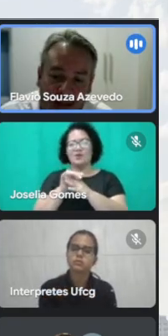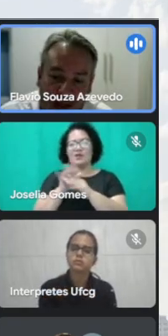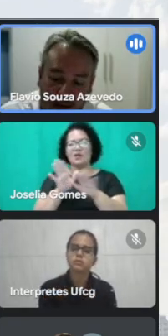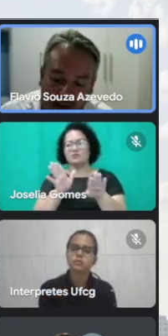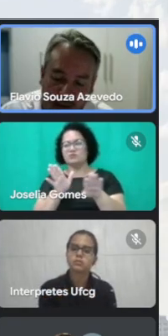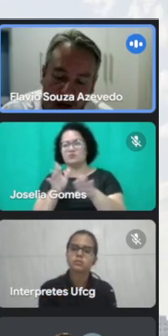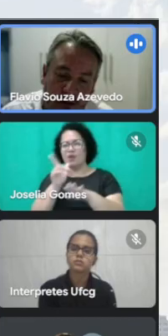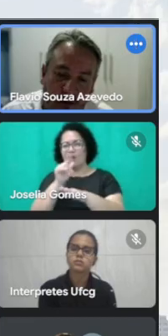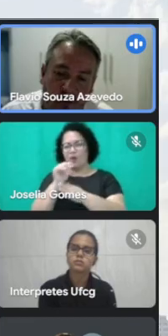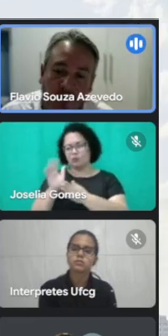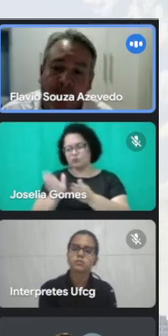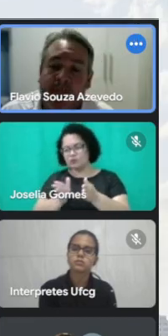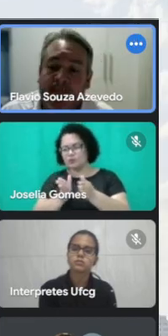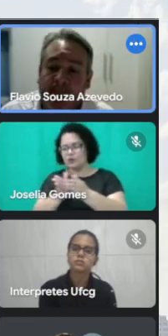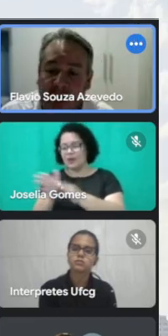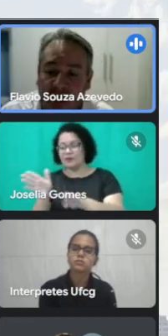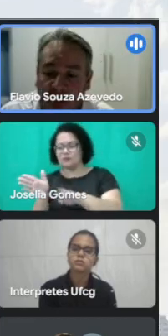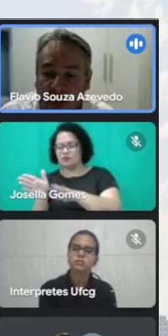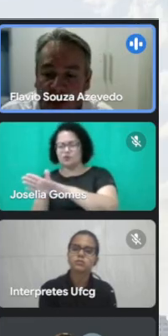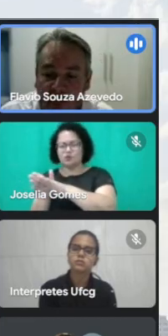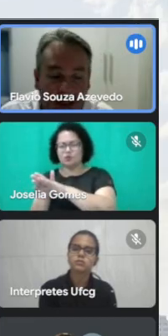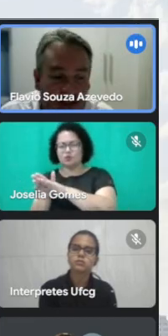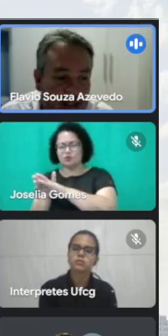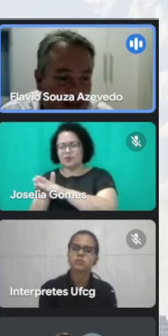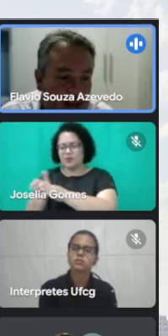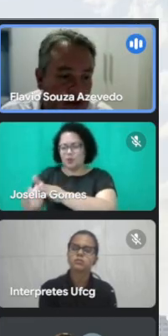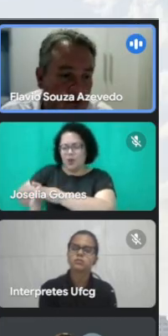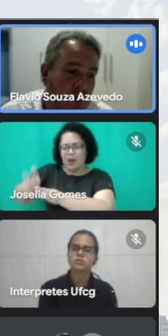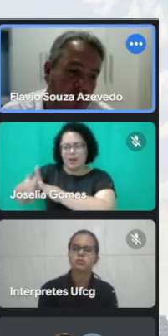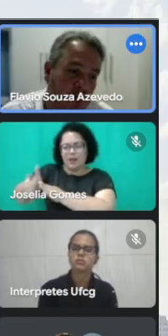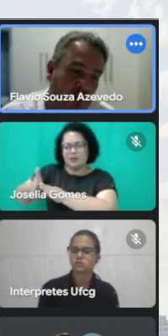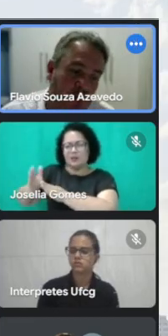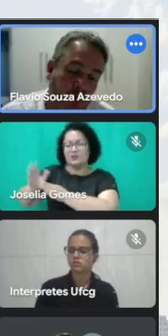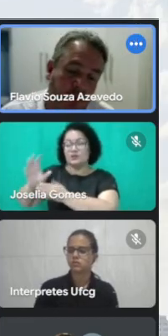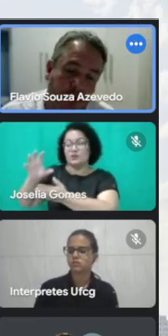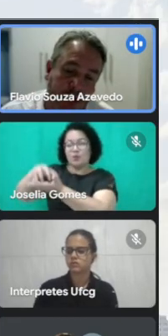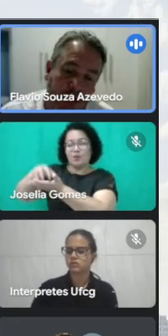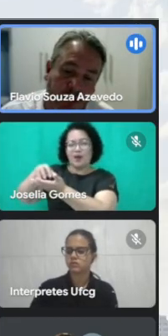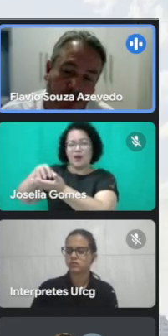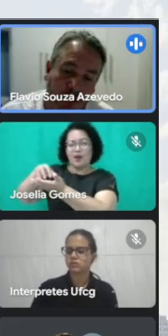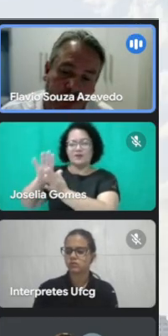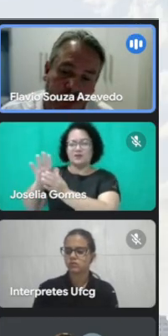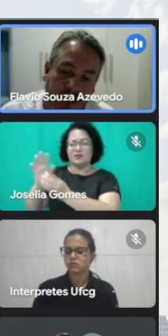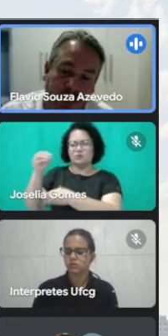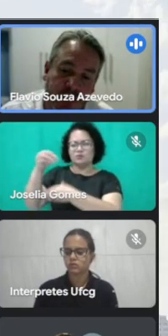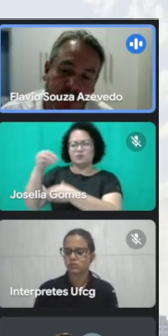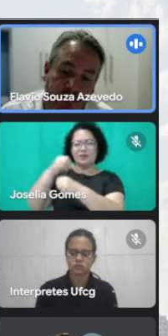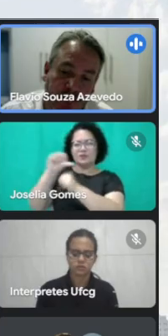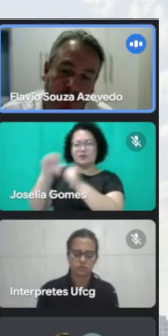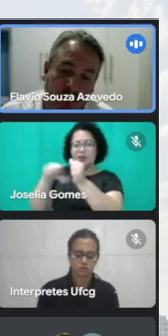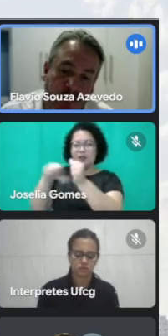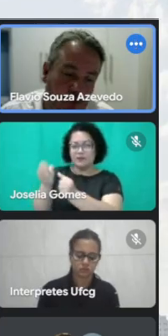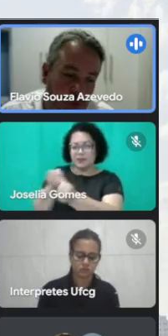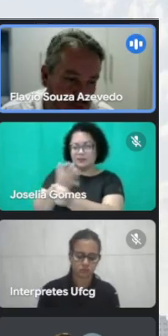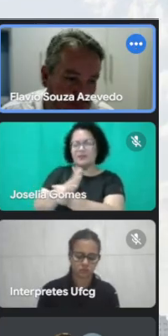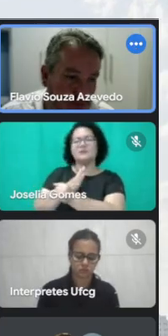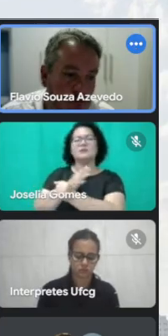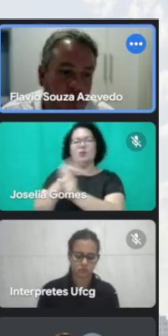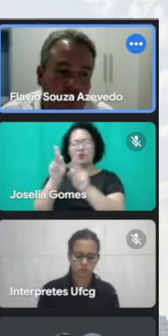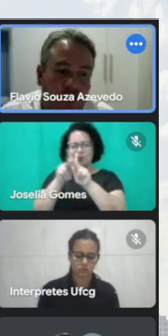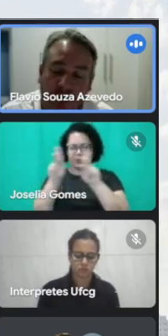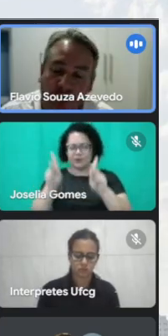nessa lateral desse parque. Então, dentro da revitalização, o projeto incluiu aí jardins filtrantes